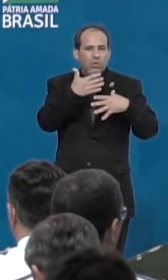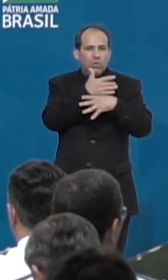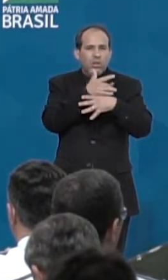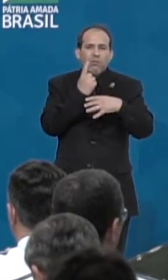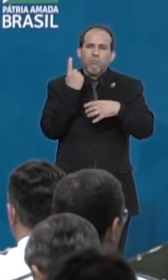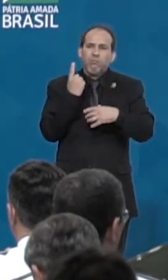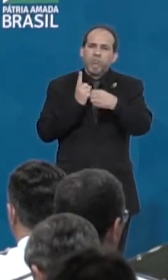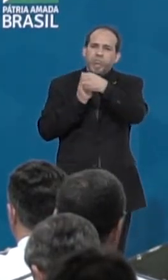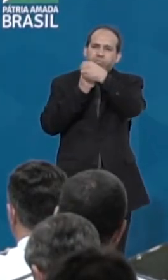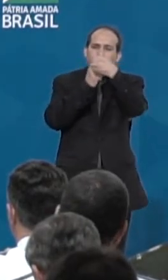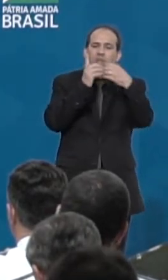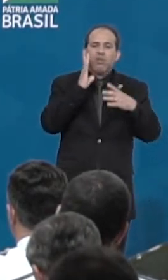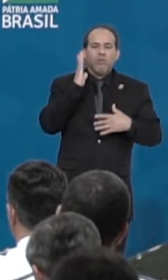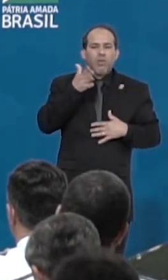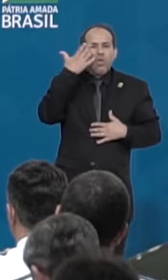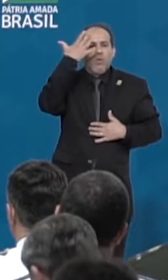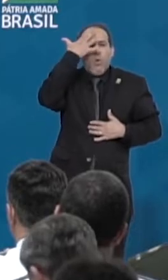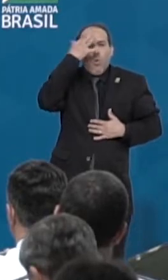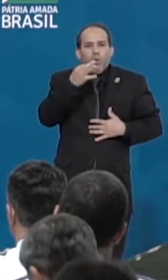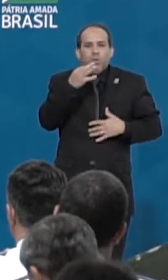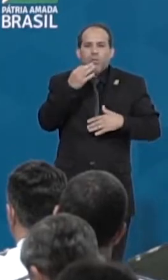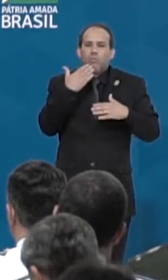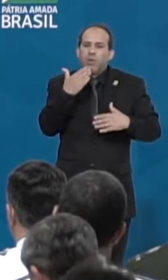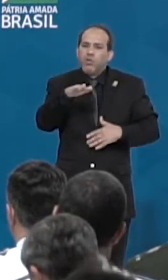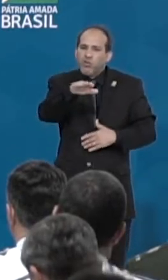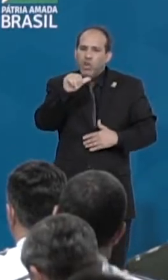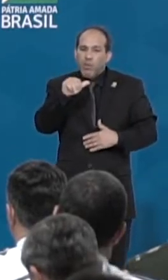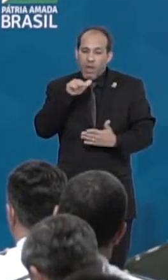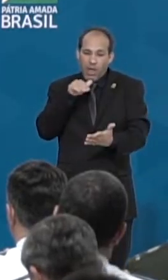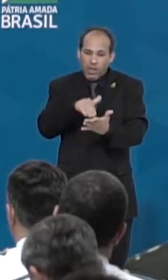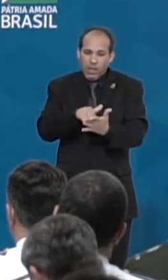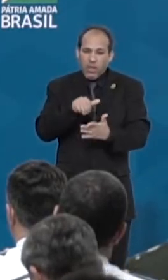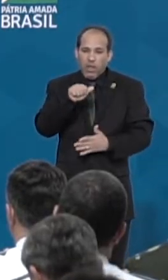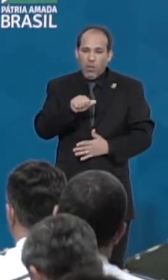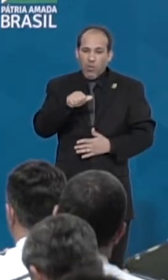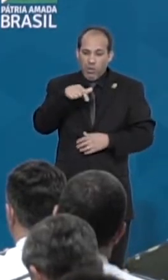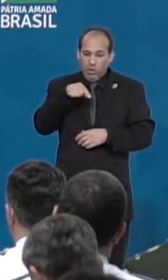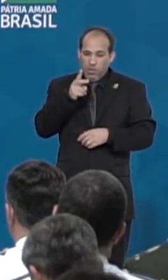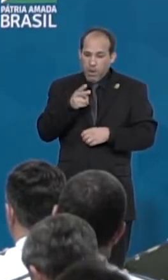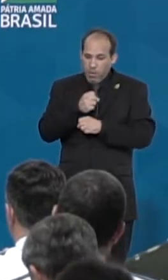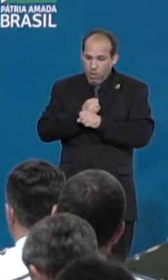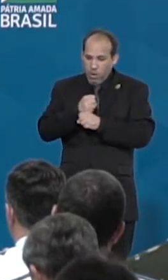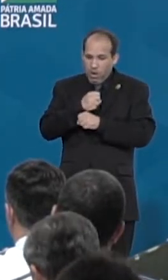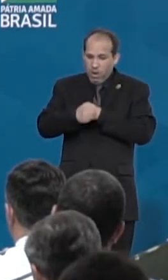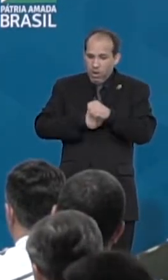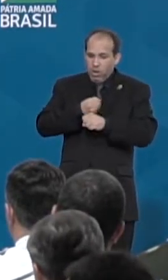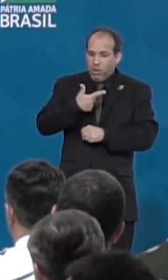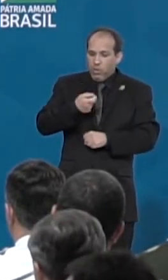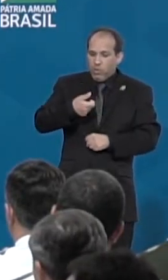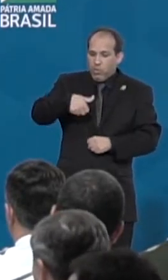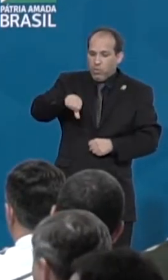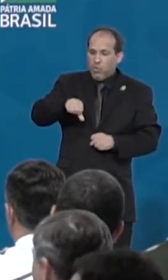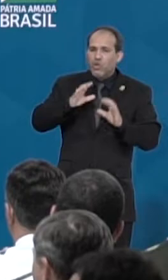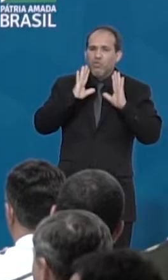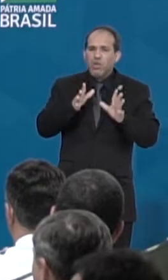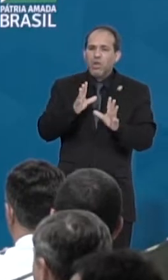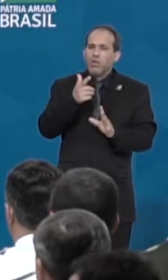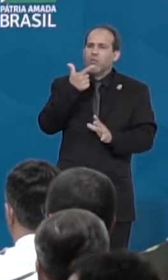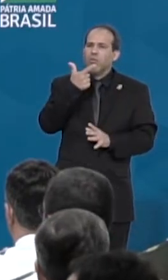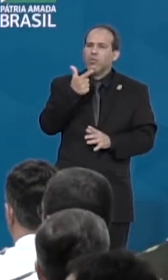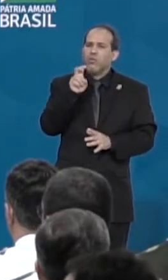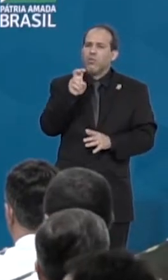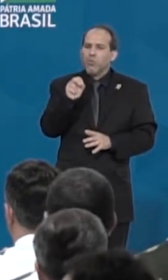já atenderam a este chamado. Até agosto deste ano, cerca de 250